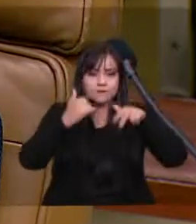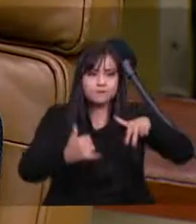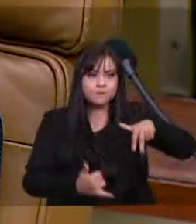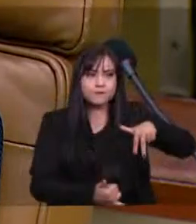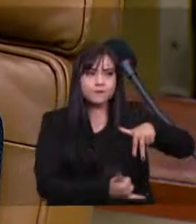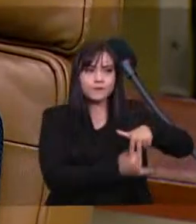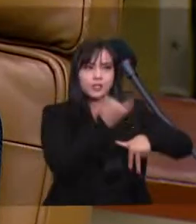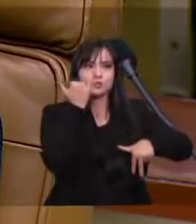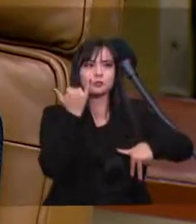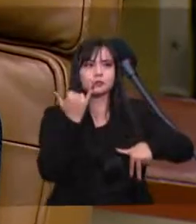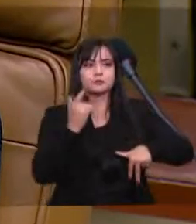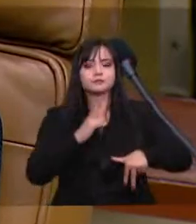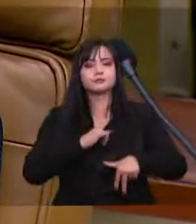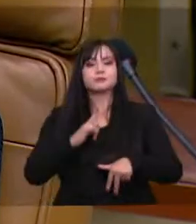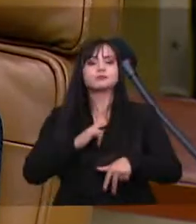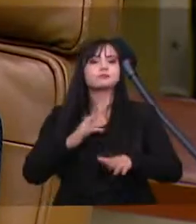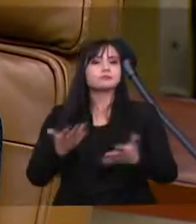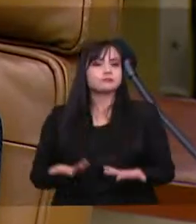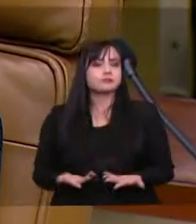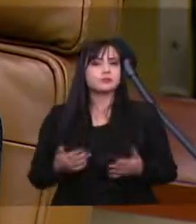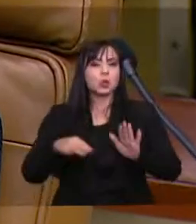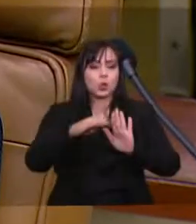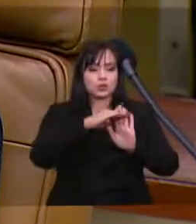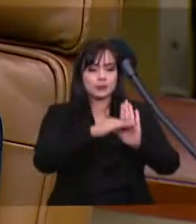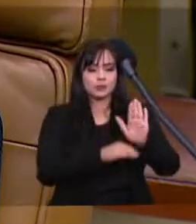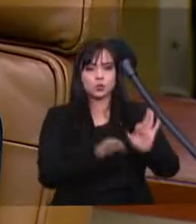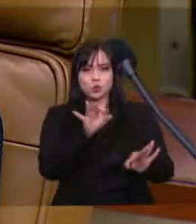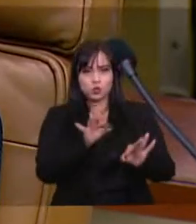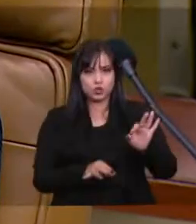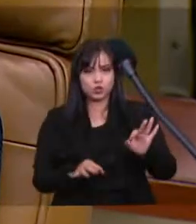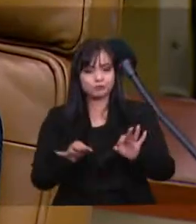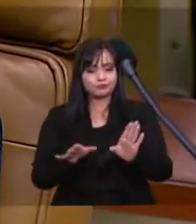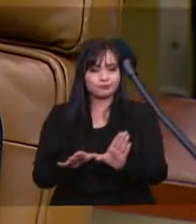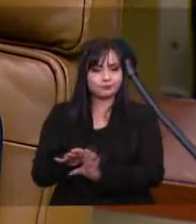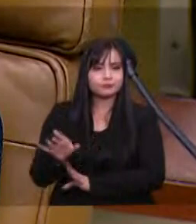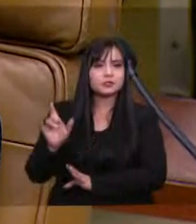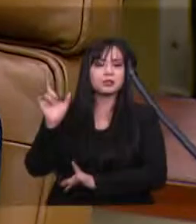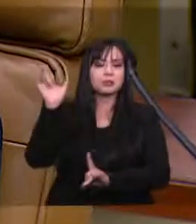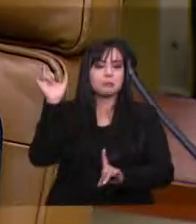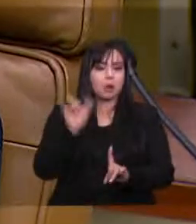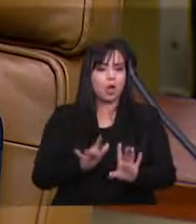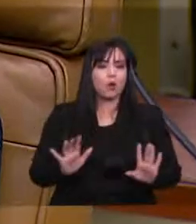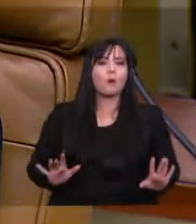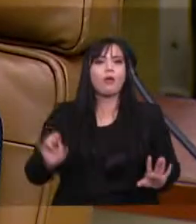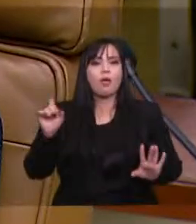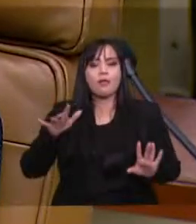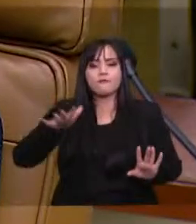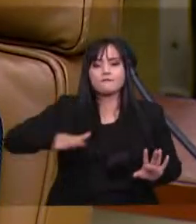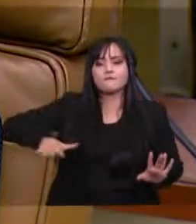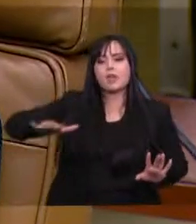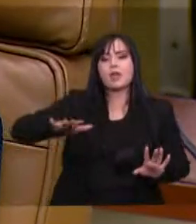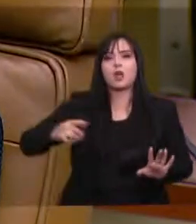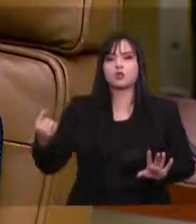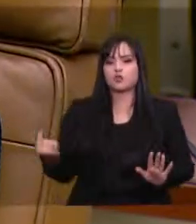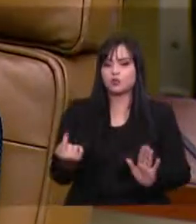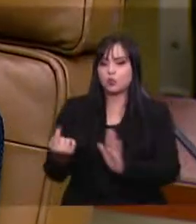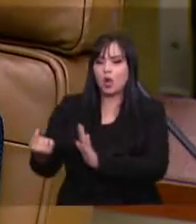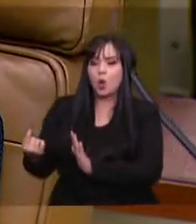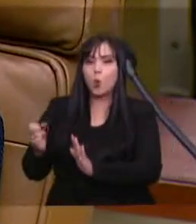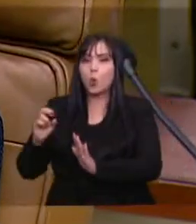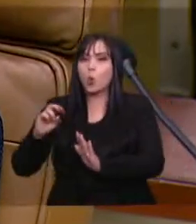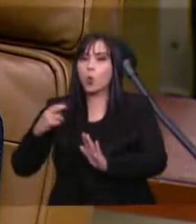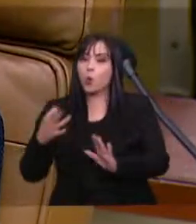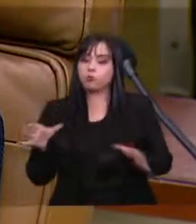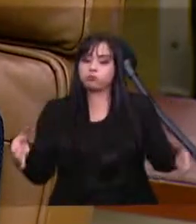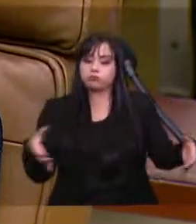com a ocorrência do lixo ordenamento jurídico tutela igualmente o dano moral seja na Esfera individual seja